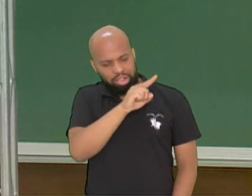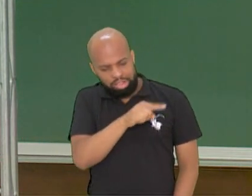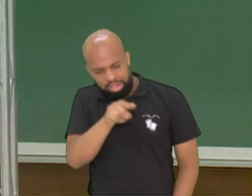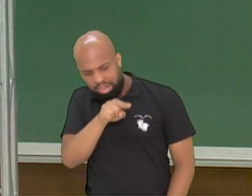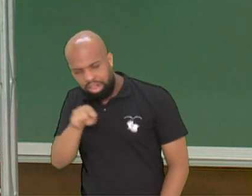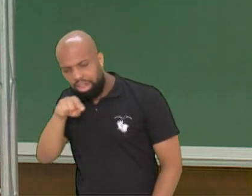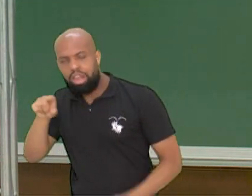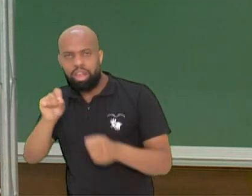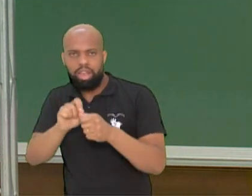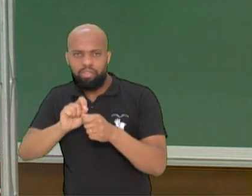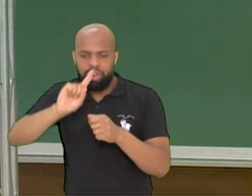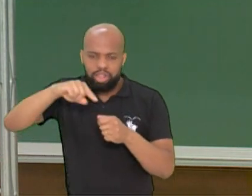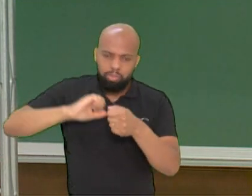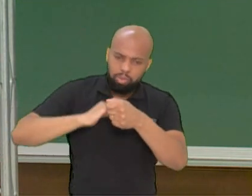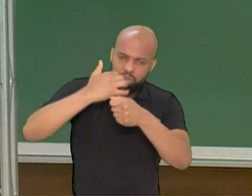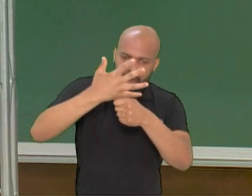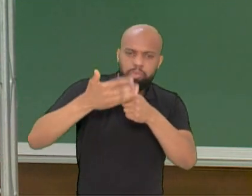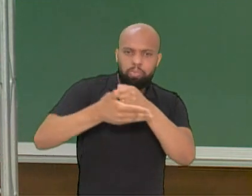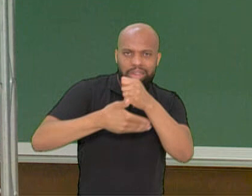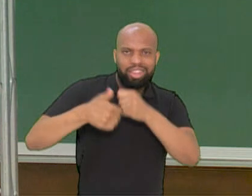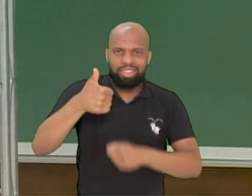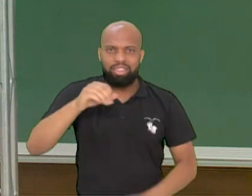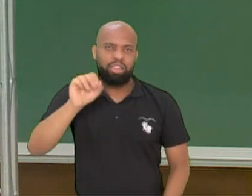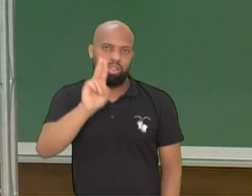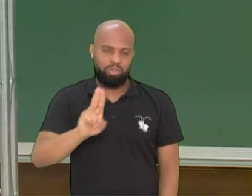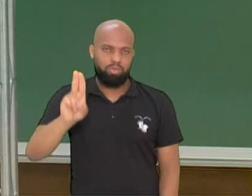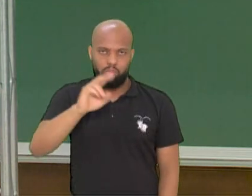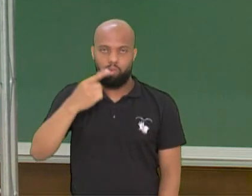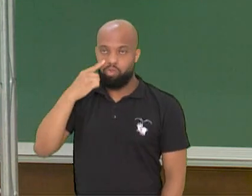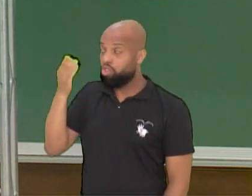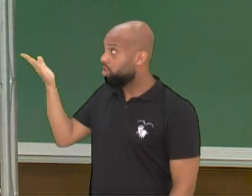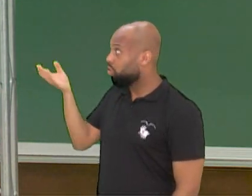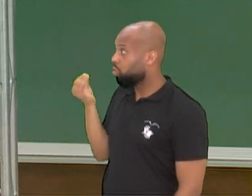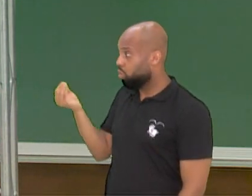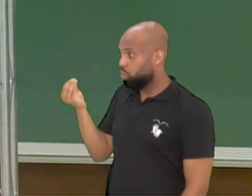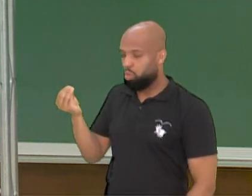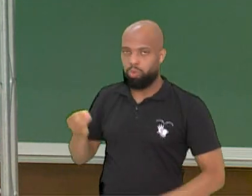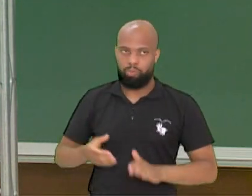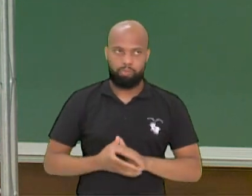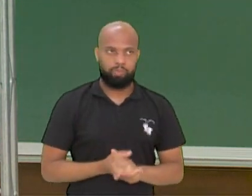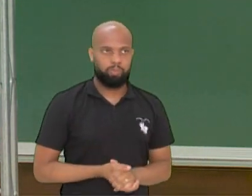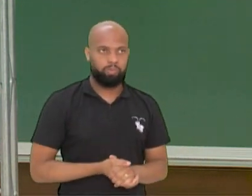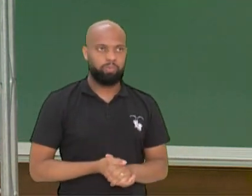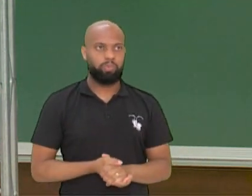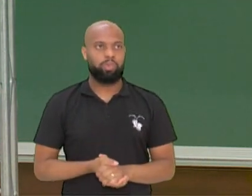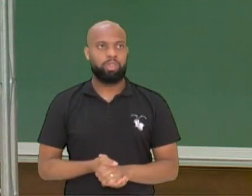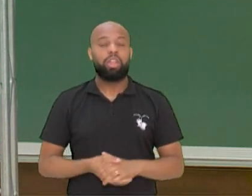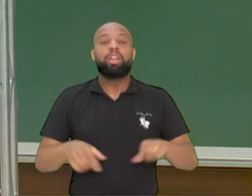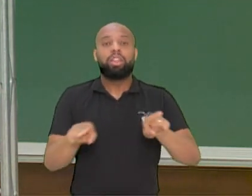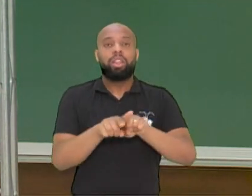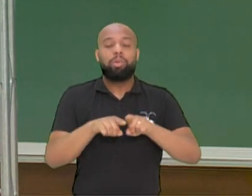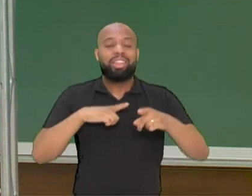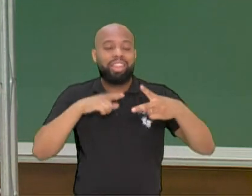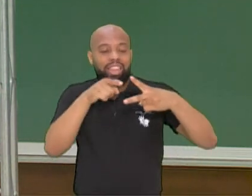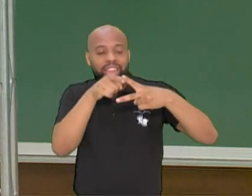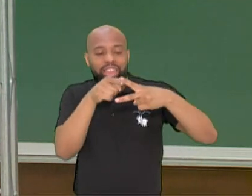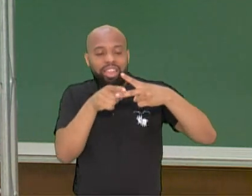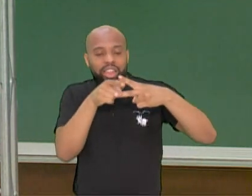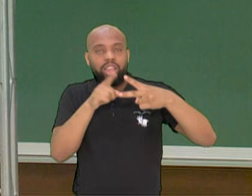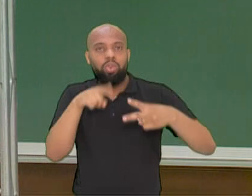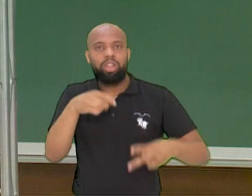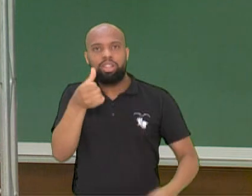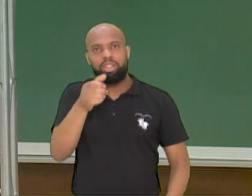casa decimal aqui também, menos 3, ok? E o ângulo 60